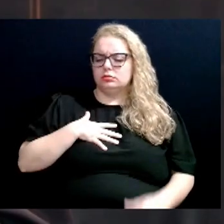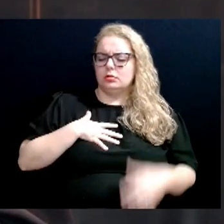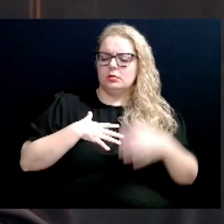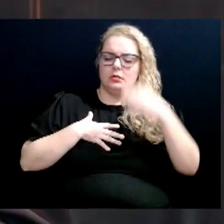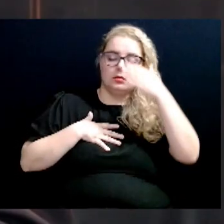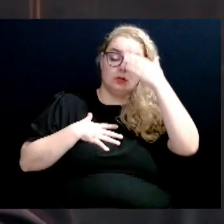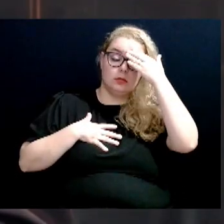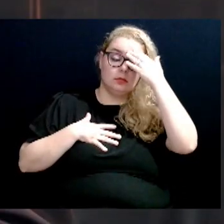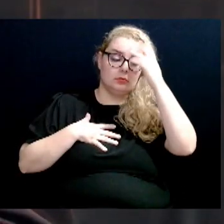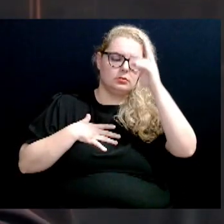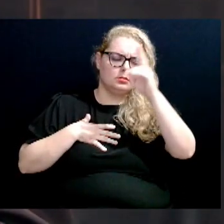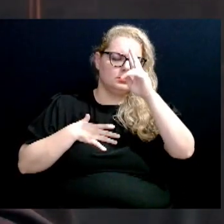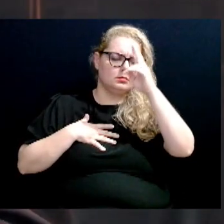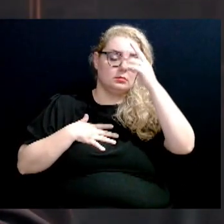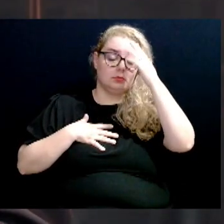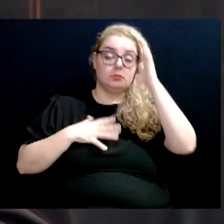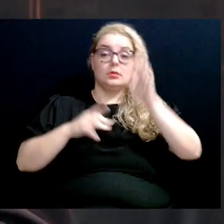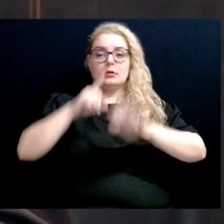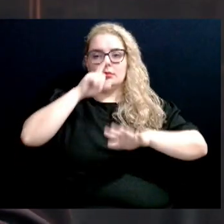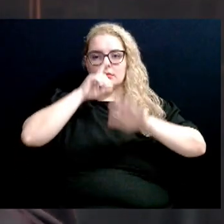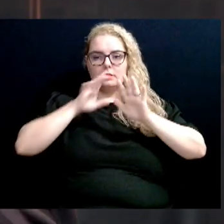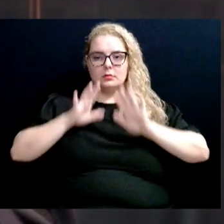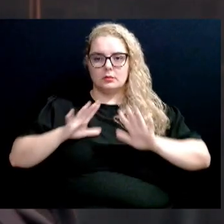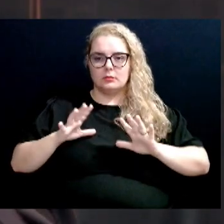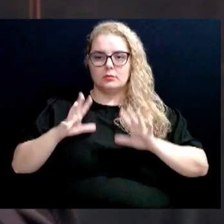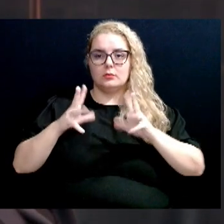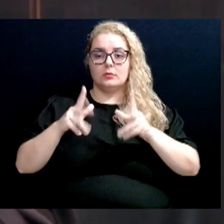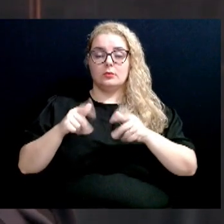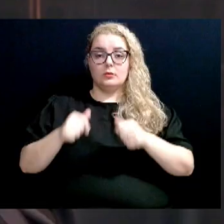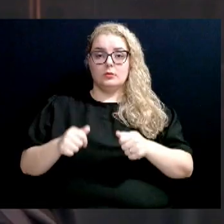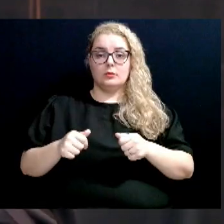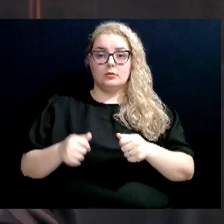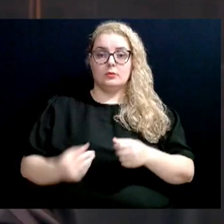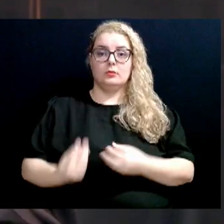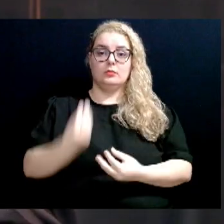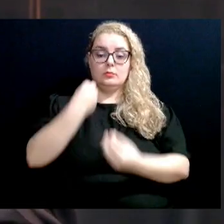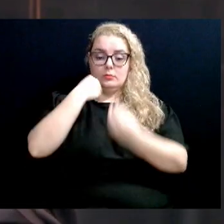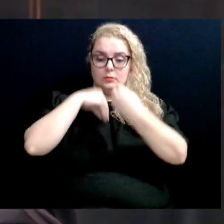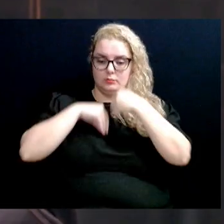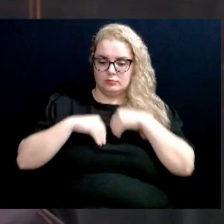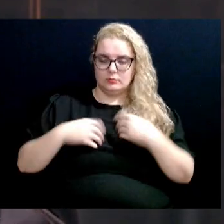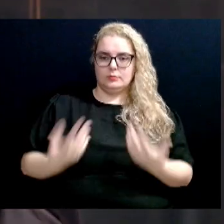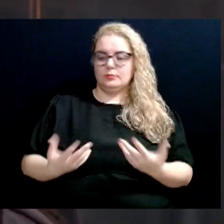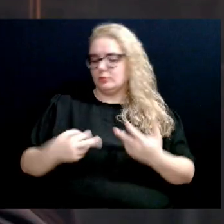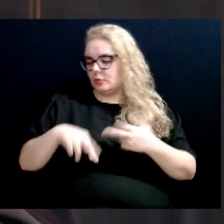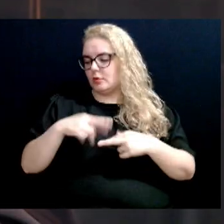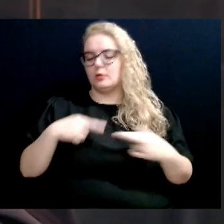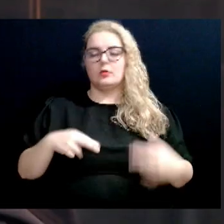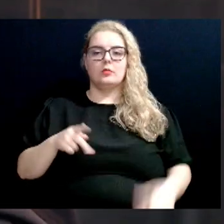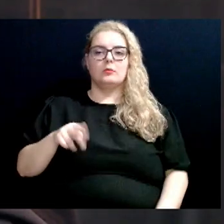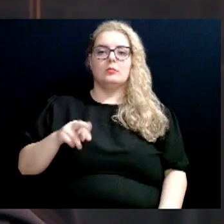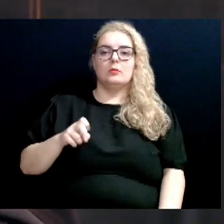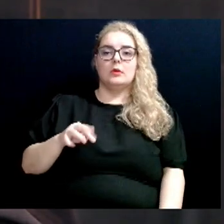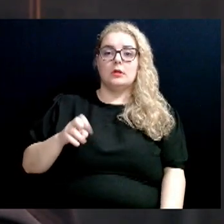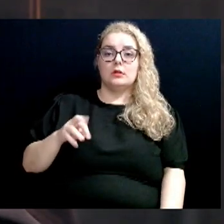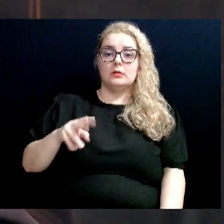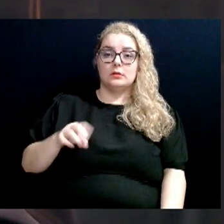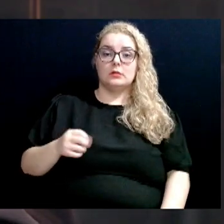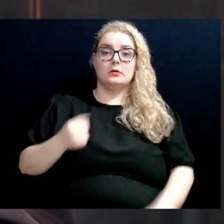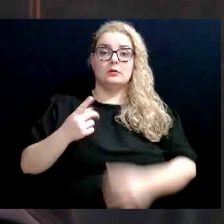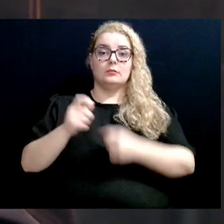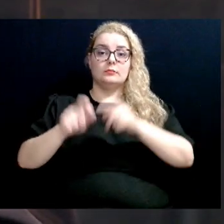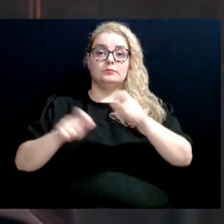gente ter cuidado daquilo que a gente põe dentro, né, da gente aí em relação aos pré-treinos, porque algumas pessoas são sensíveis